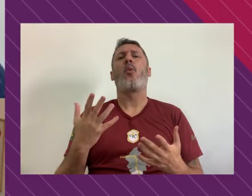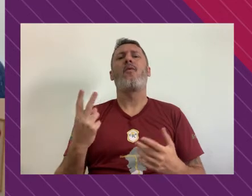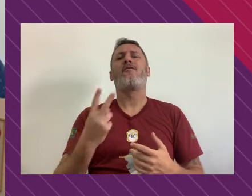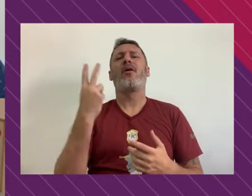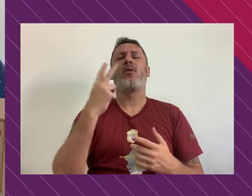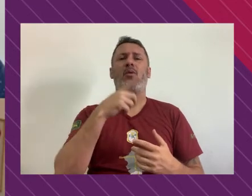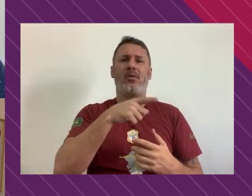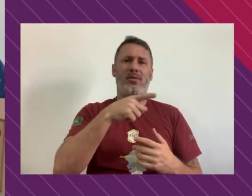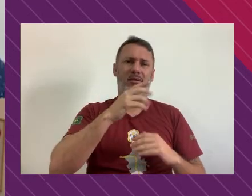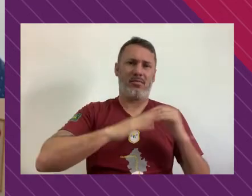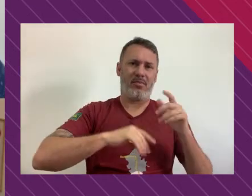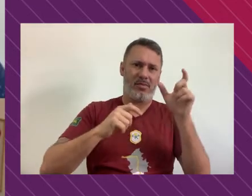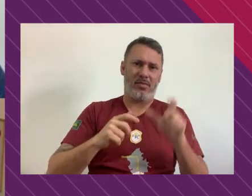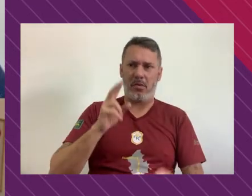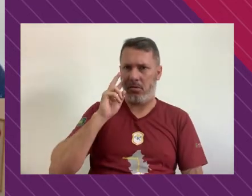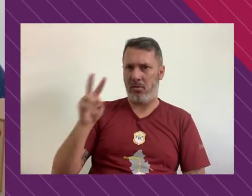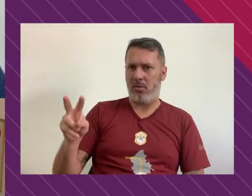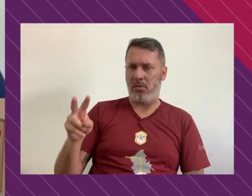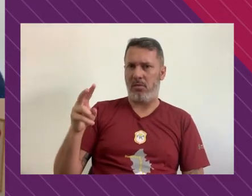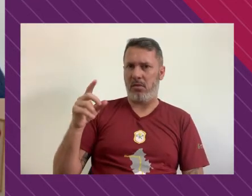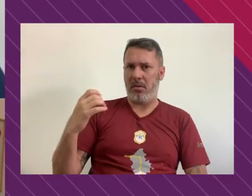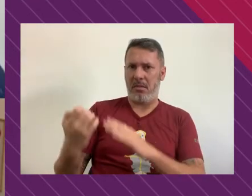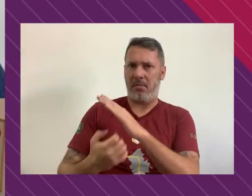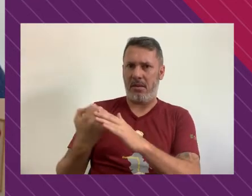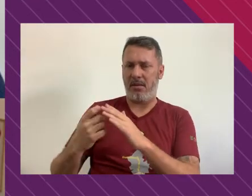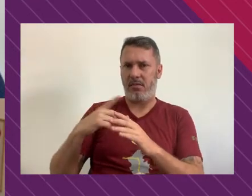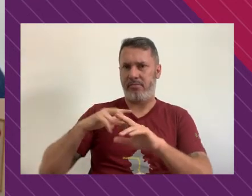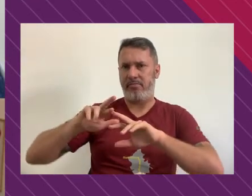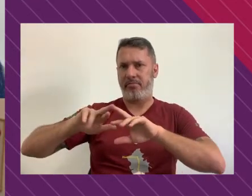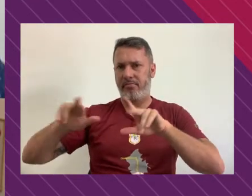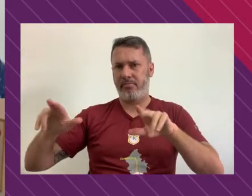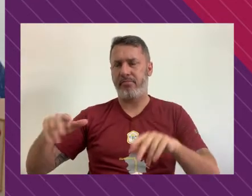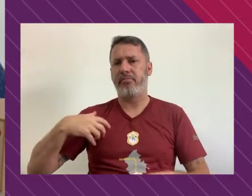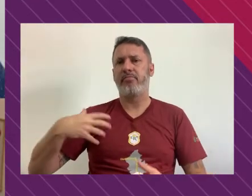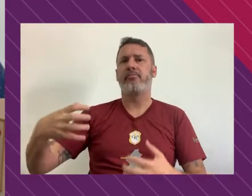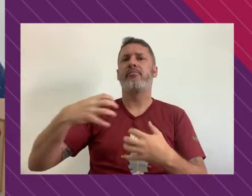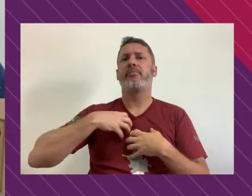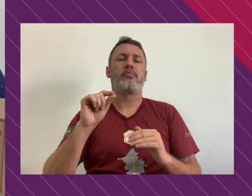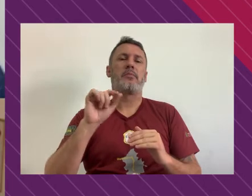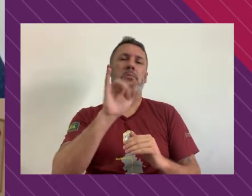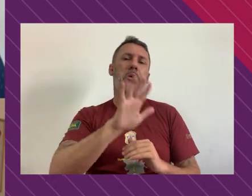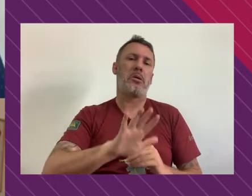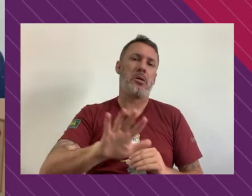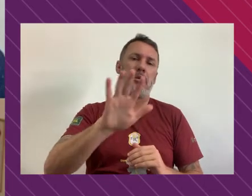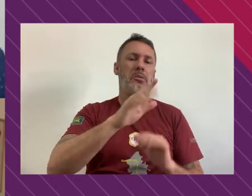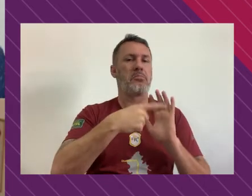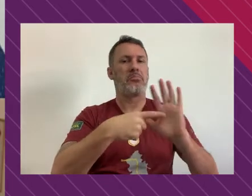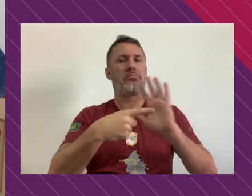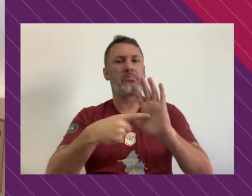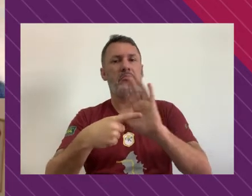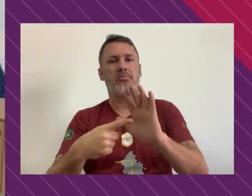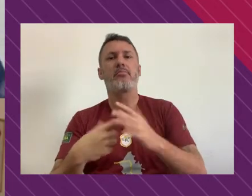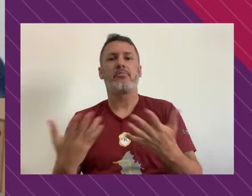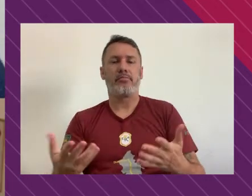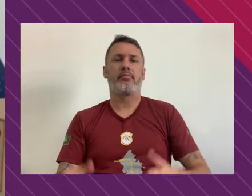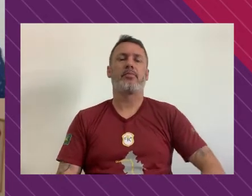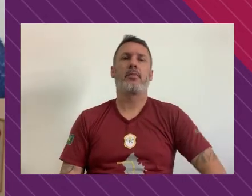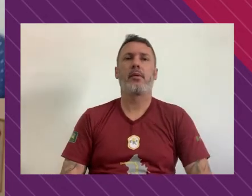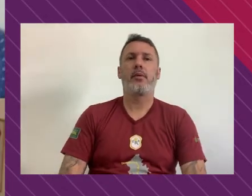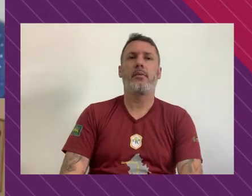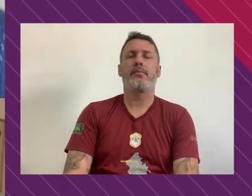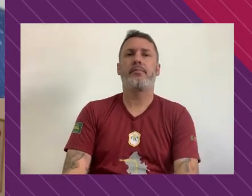empresa e vê ali um ambiente mais diverso, qual o valor que isso vai ter para ele no seu desenvolvimento profissional? E, por outro lado, para uma empresa